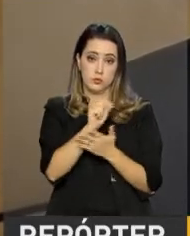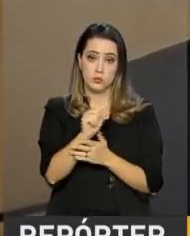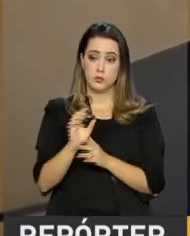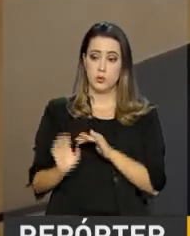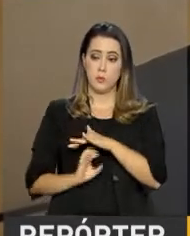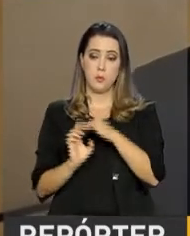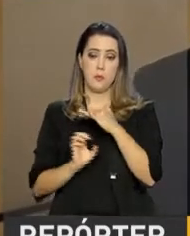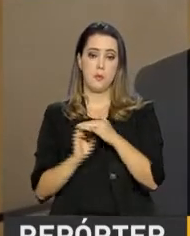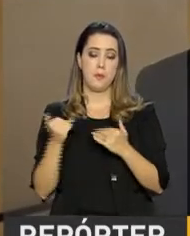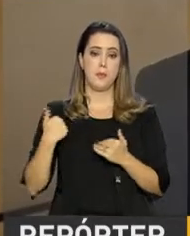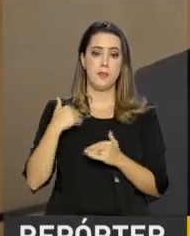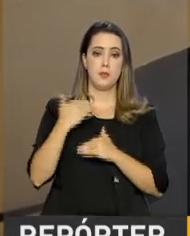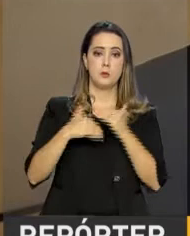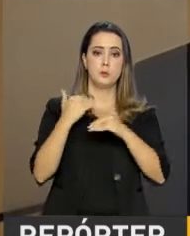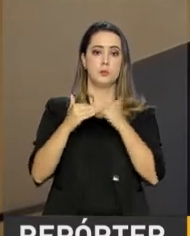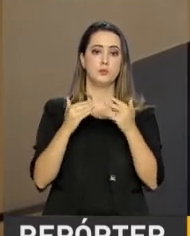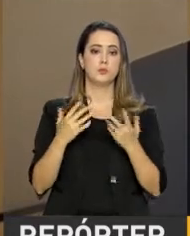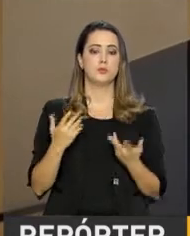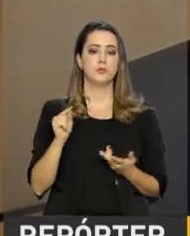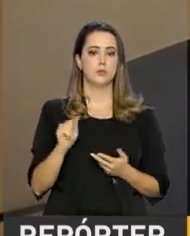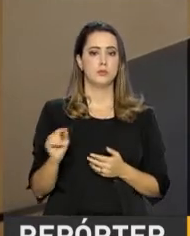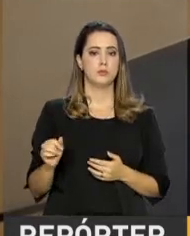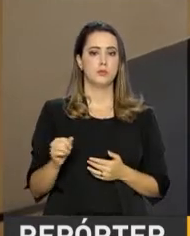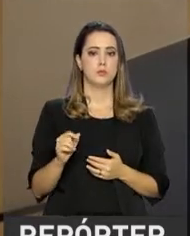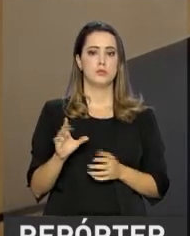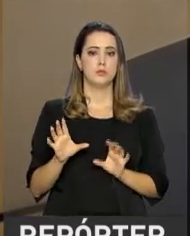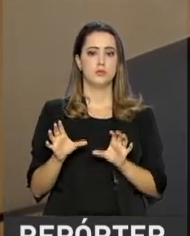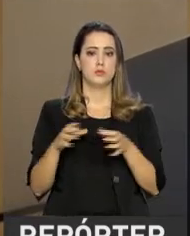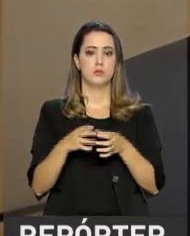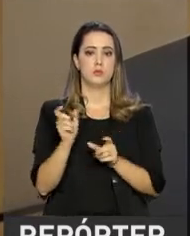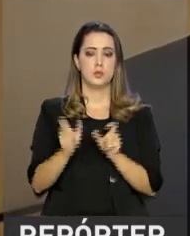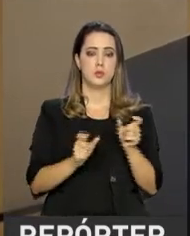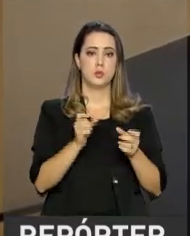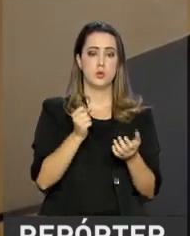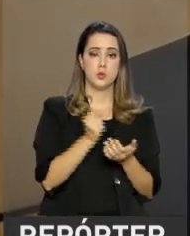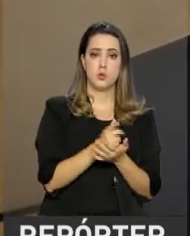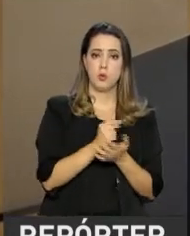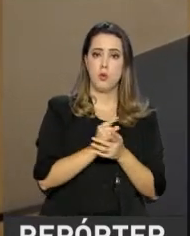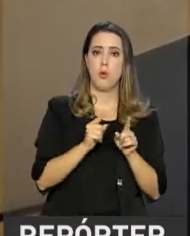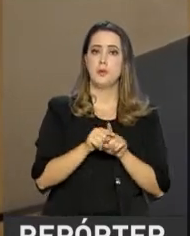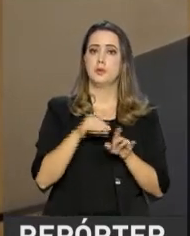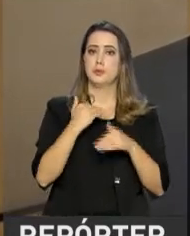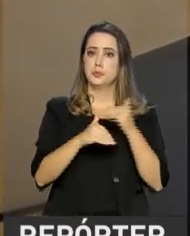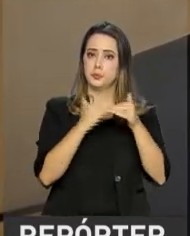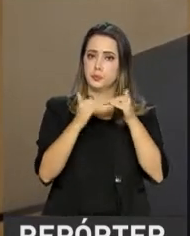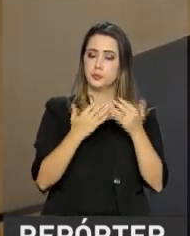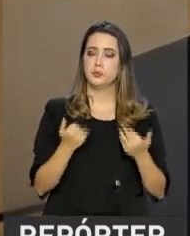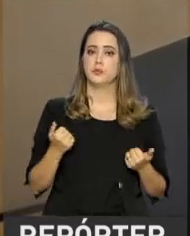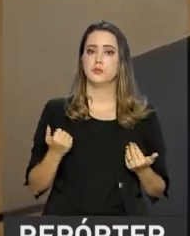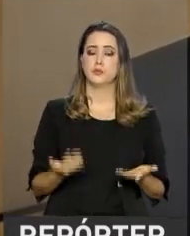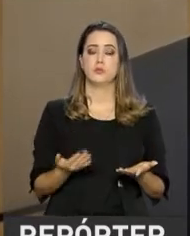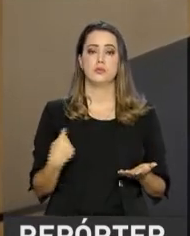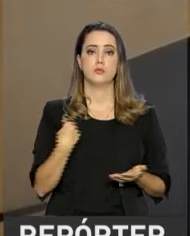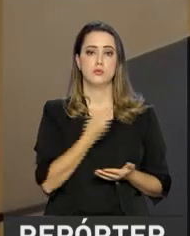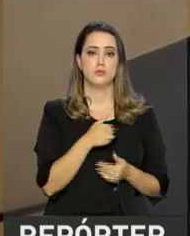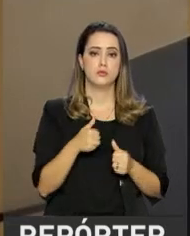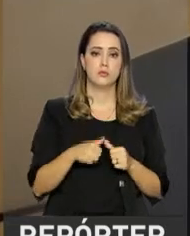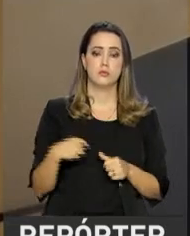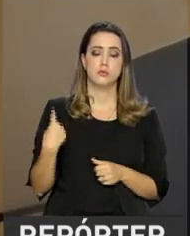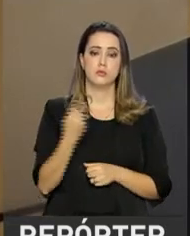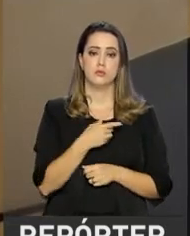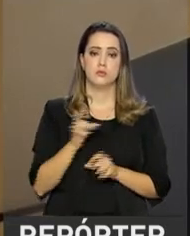mais elevada o índice de confiança do consumidor também está mais elevado com isso nós estamos